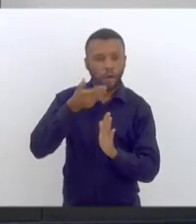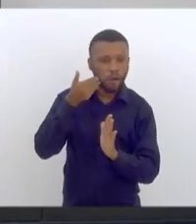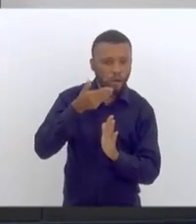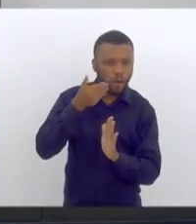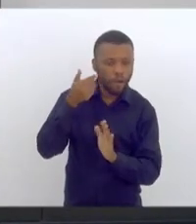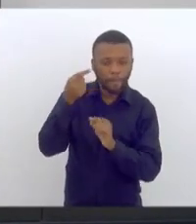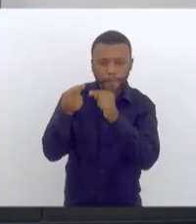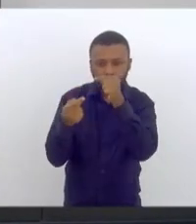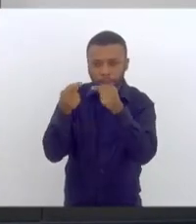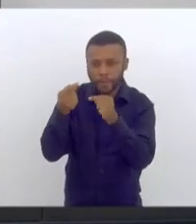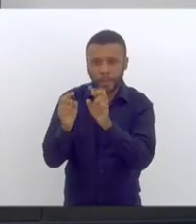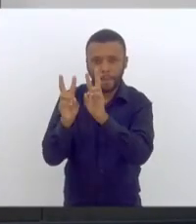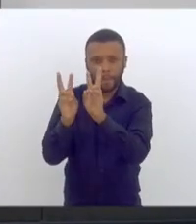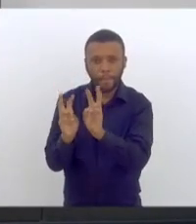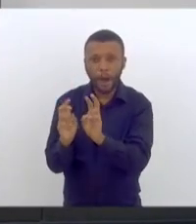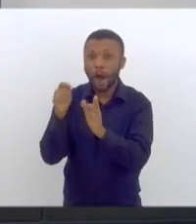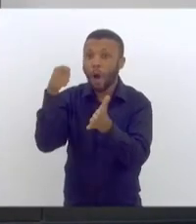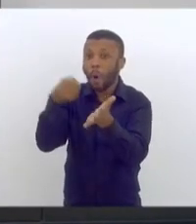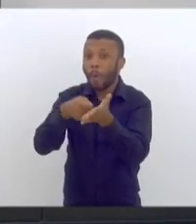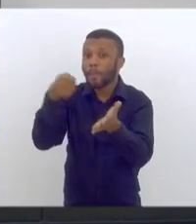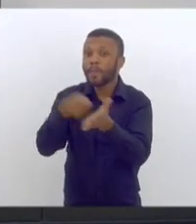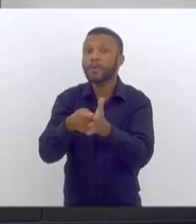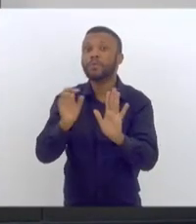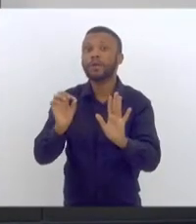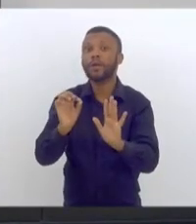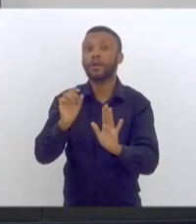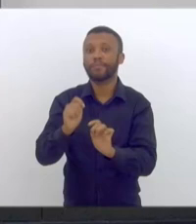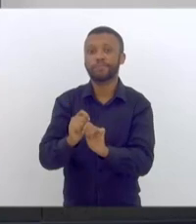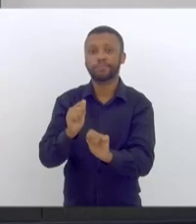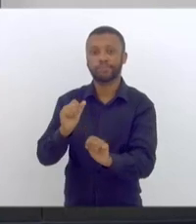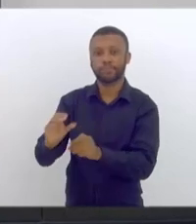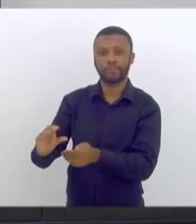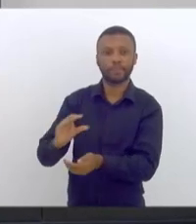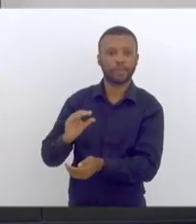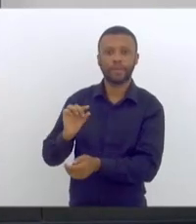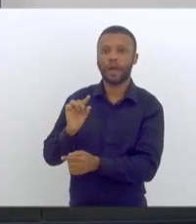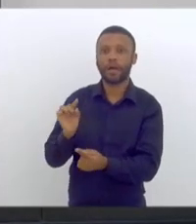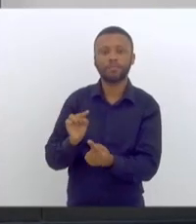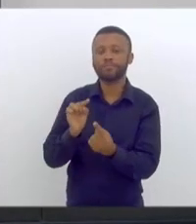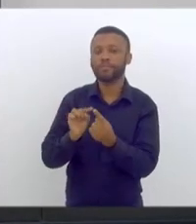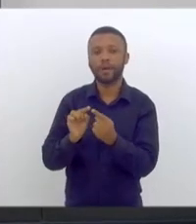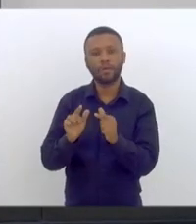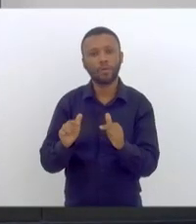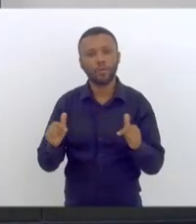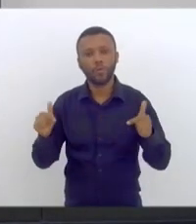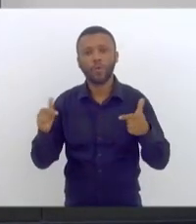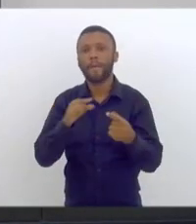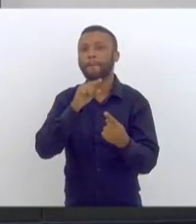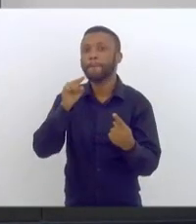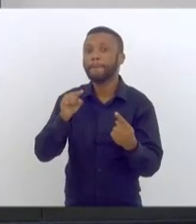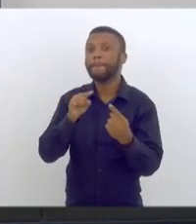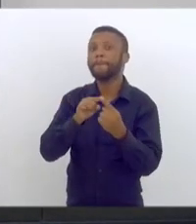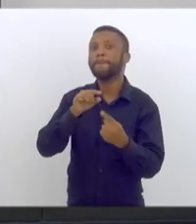debater obriga em o beneficiário atingir metas